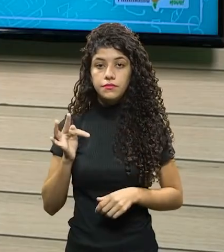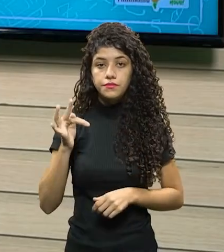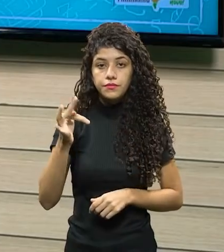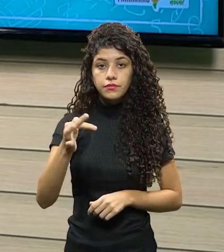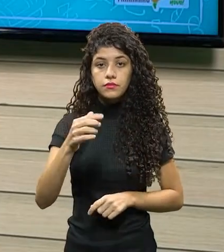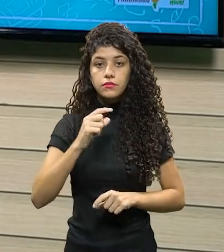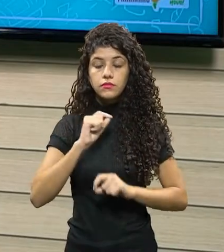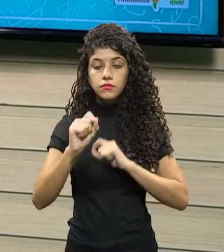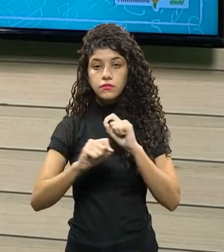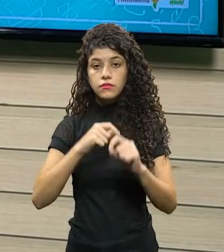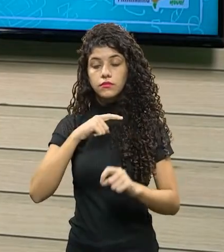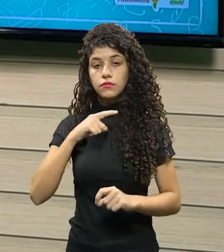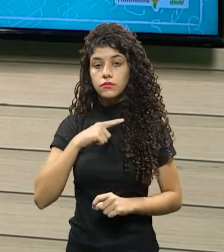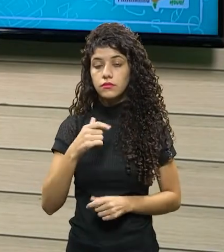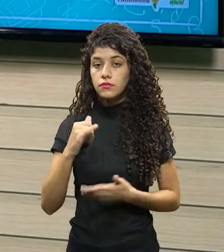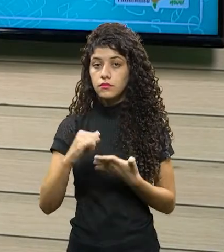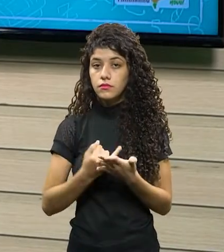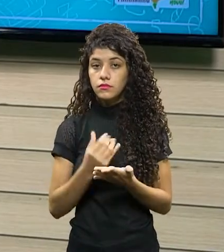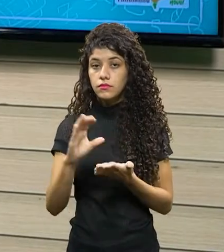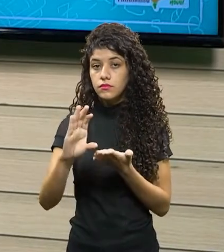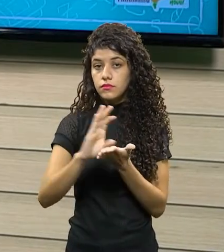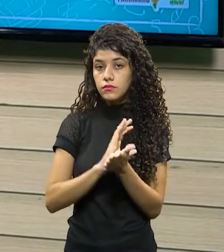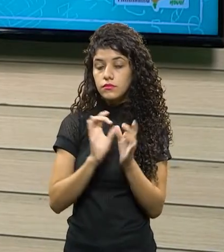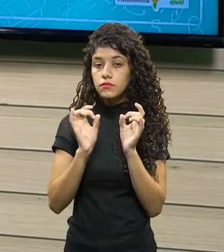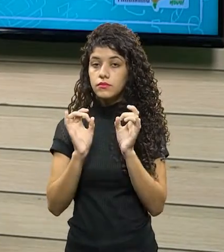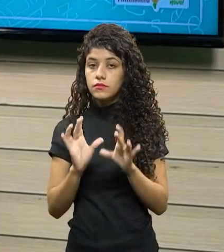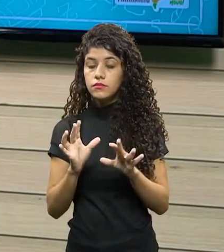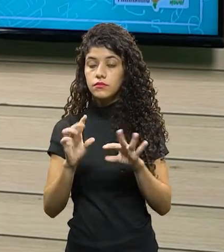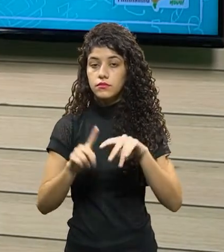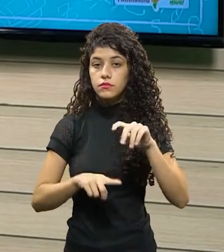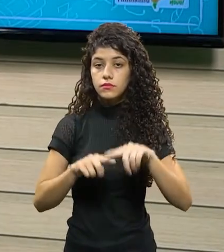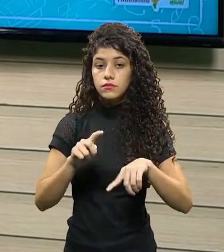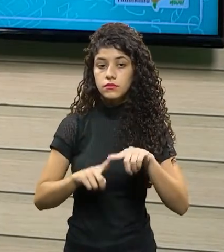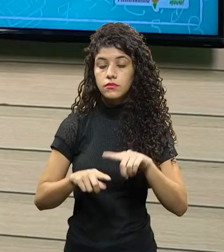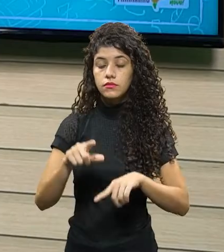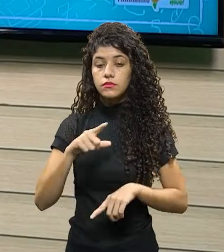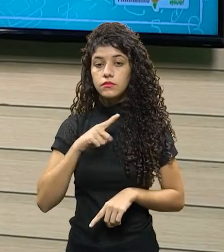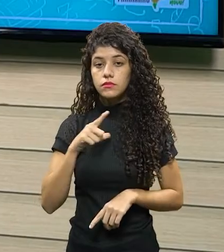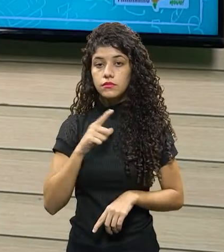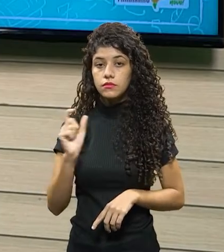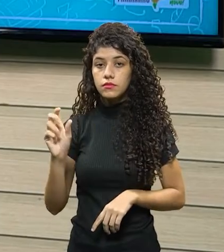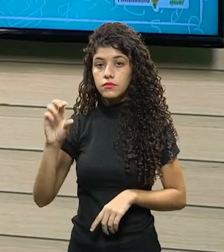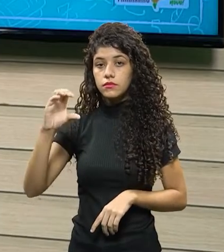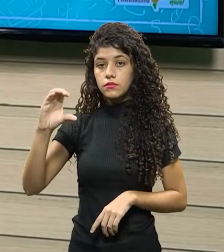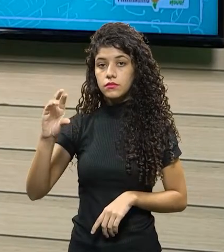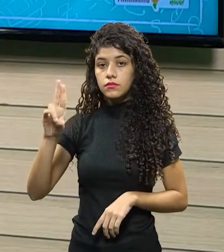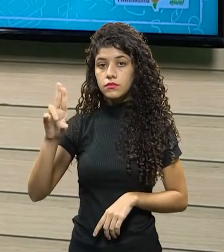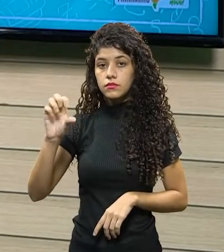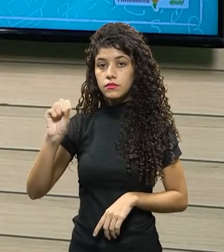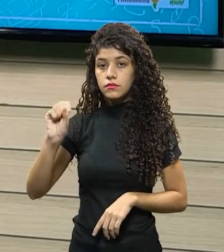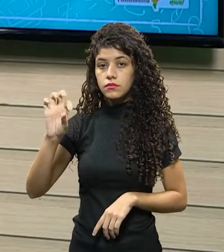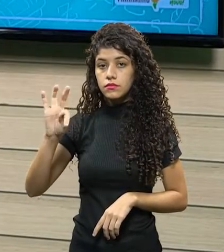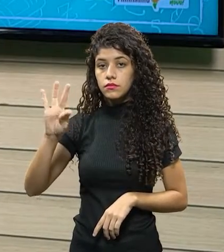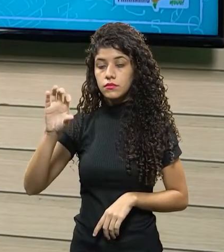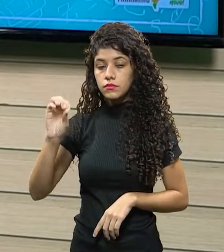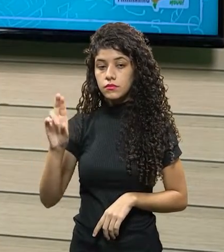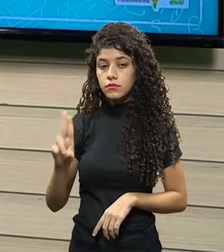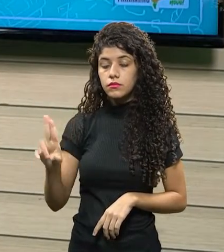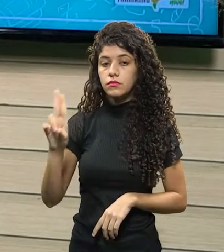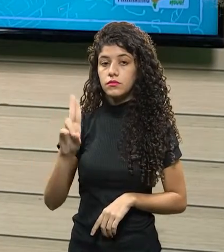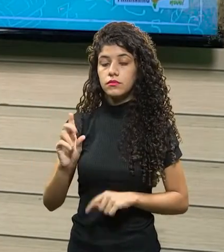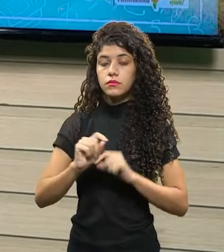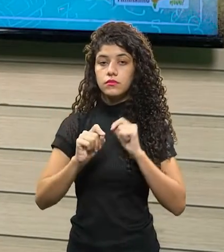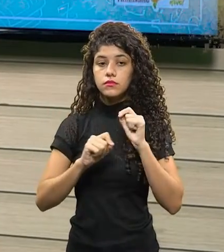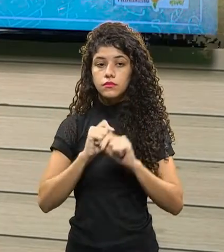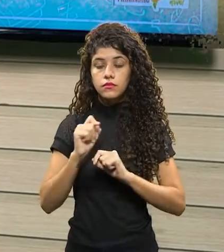colocado uma margem de lucro e vender o produto? Então, o termo custo, ele é bastante utilizado na